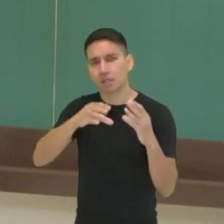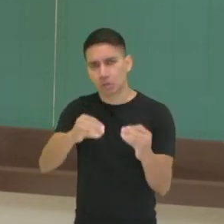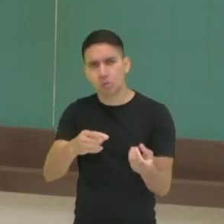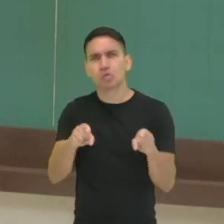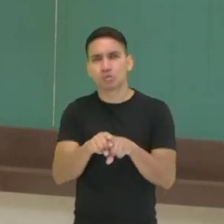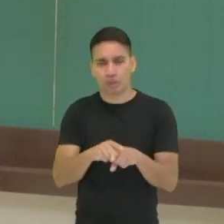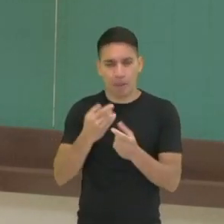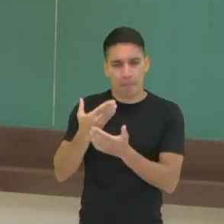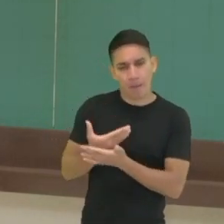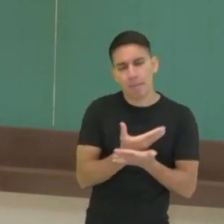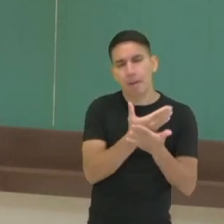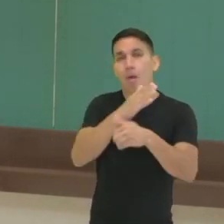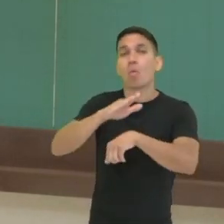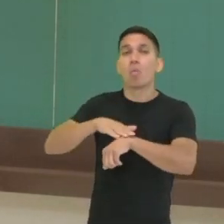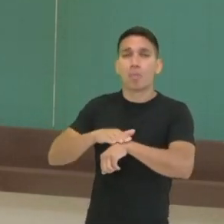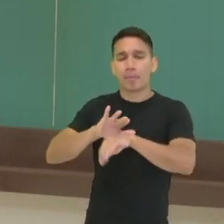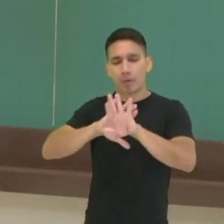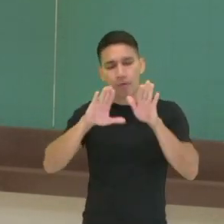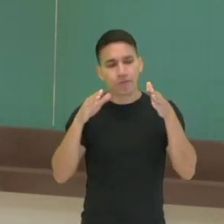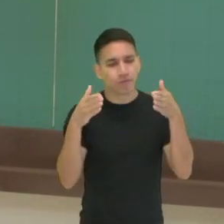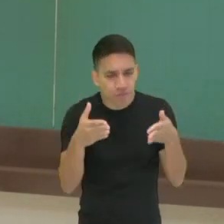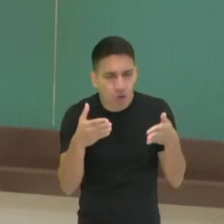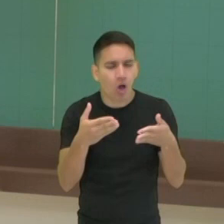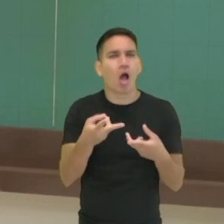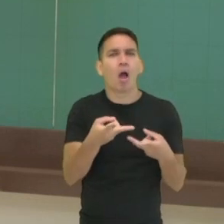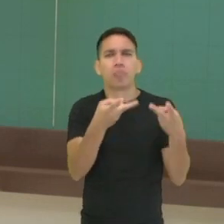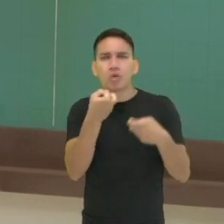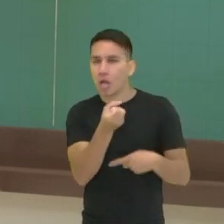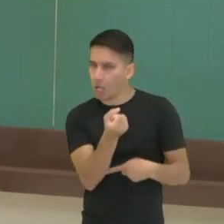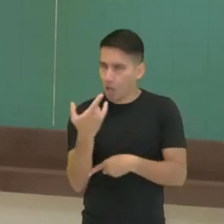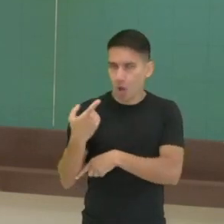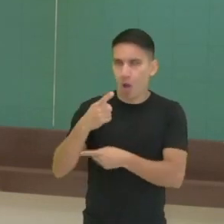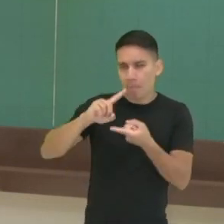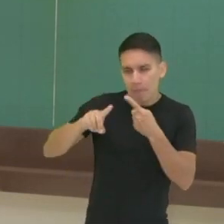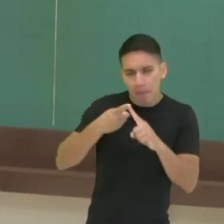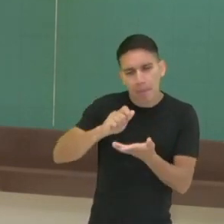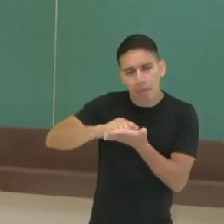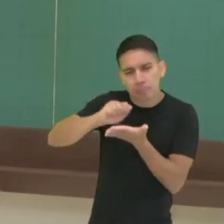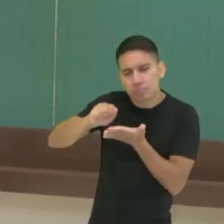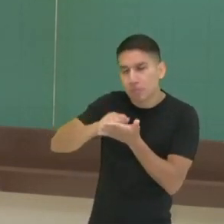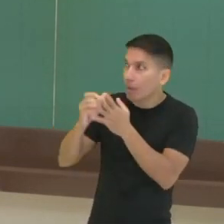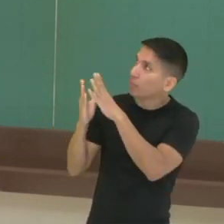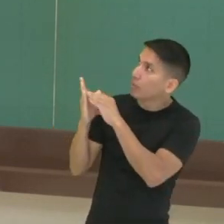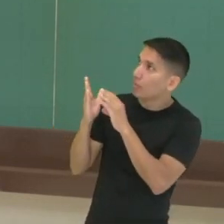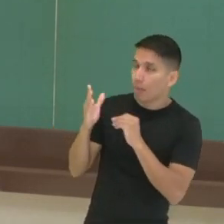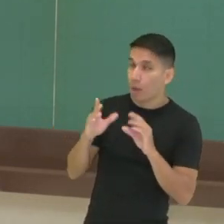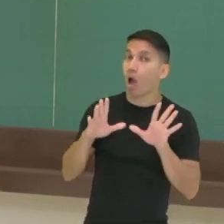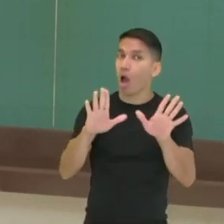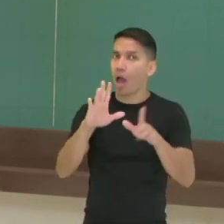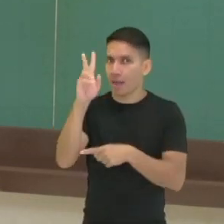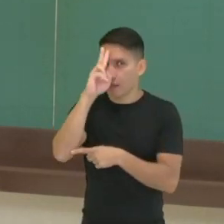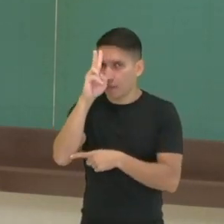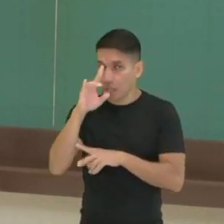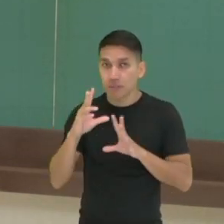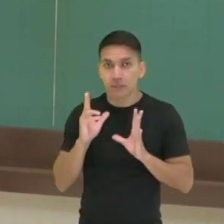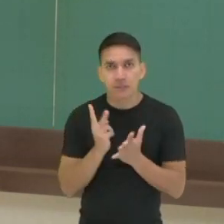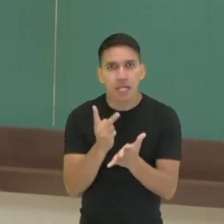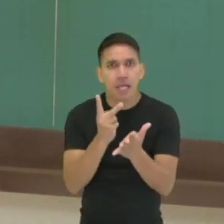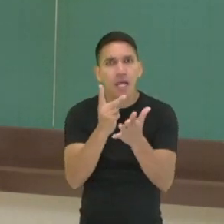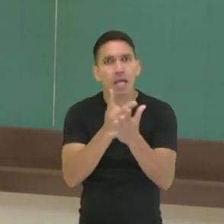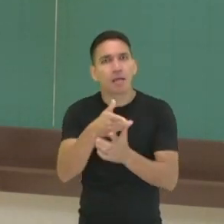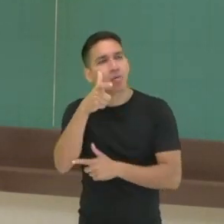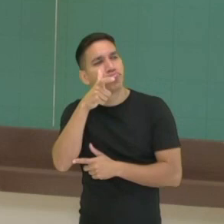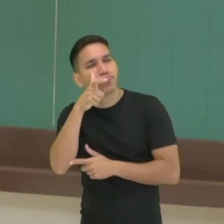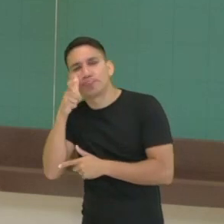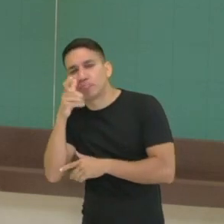um tempinho para ver as anotações do seu caderno? Não se esqueça! Toda vez que você está assistindo essa